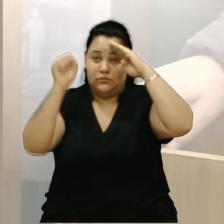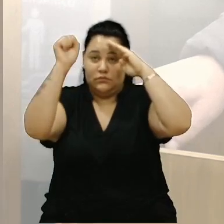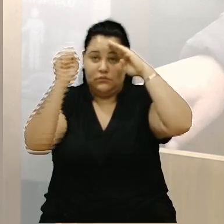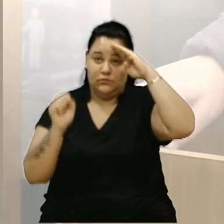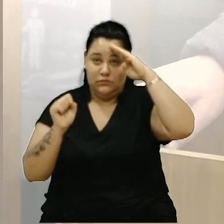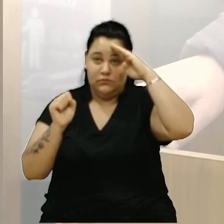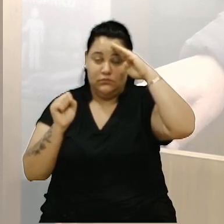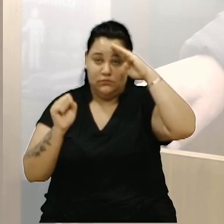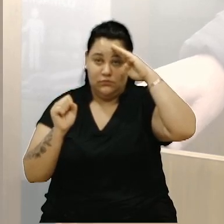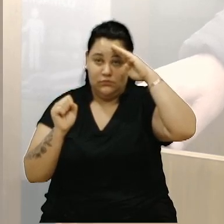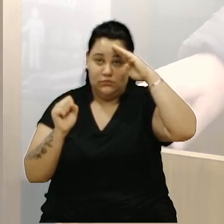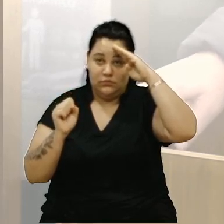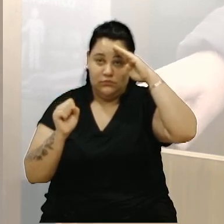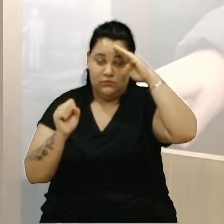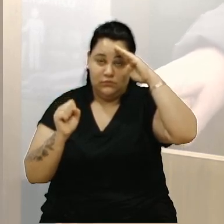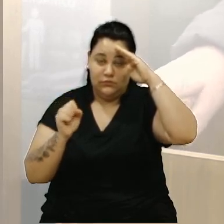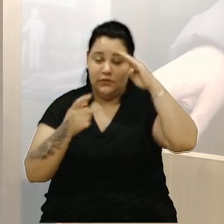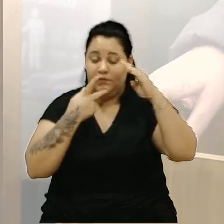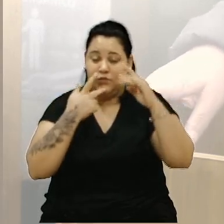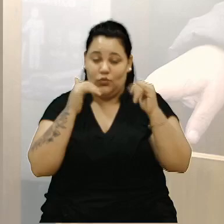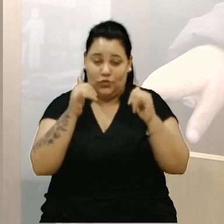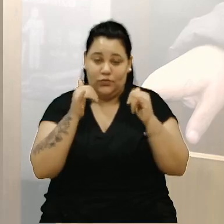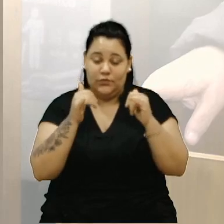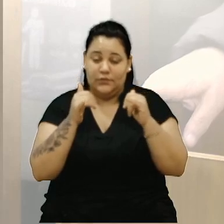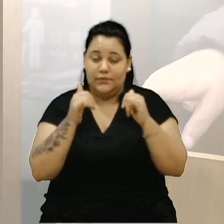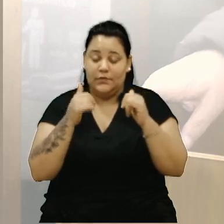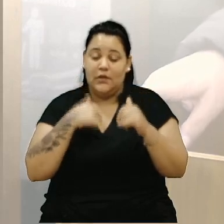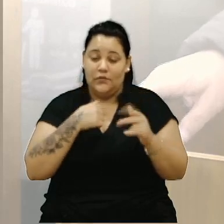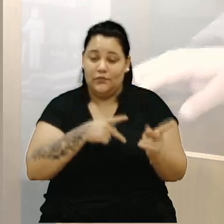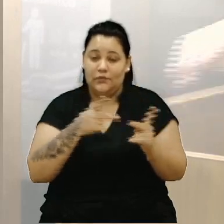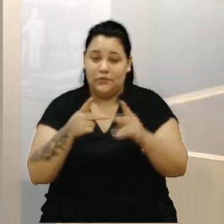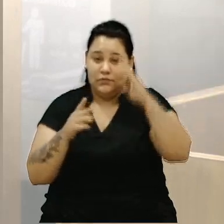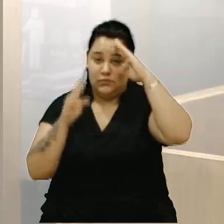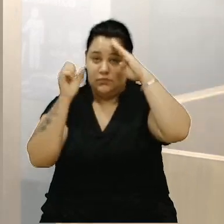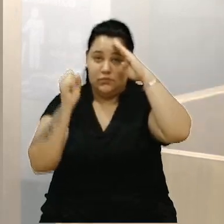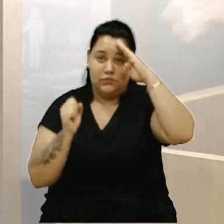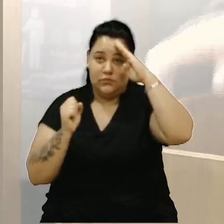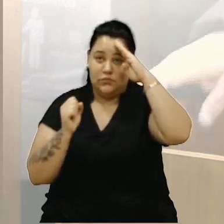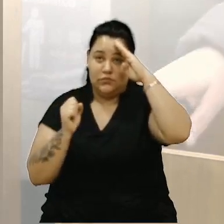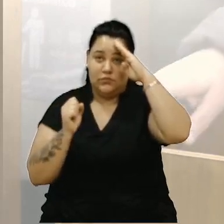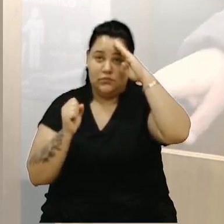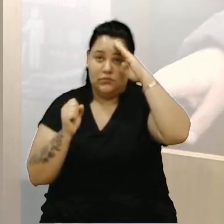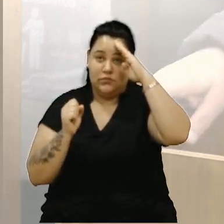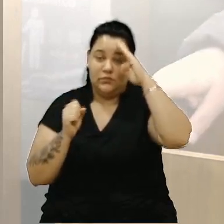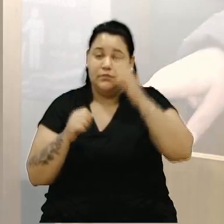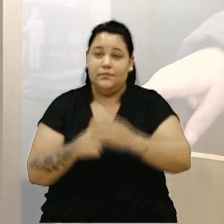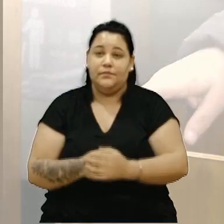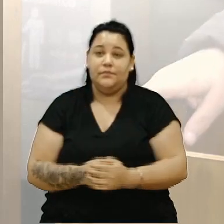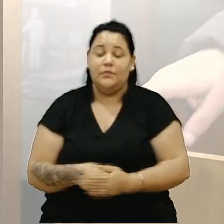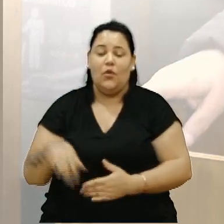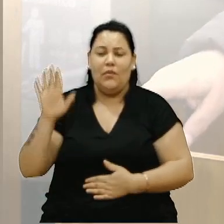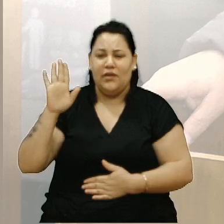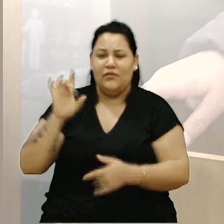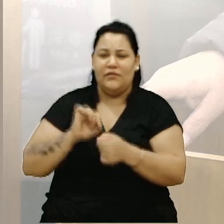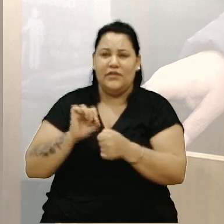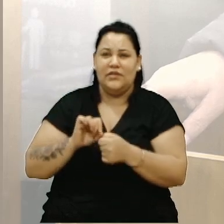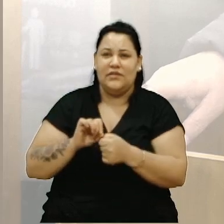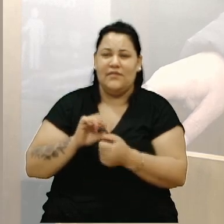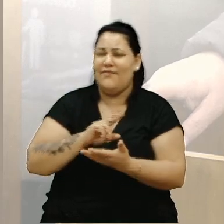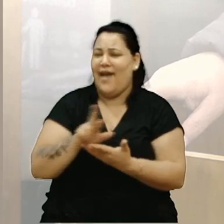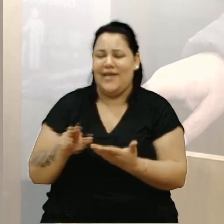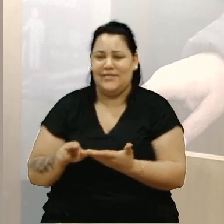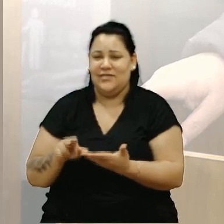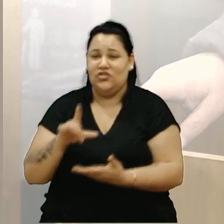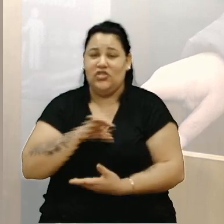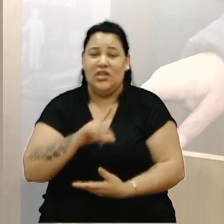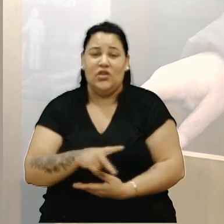as paradas de ônibus. A IPI imigrante, só prometeram de fazer várias EPIs. Nós temos 2 EPIs.